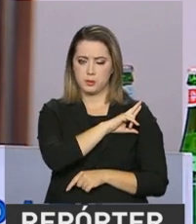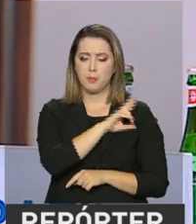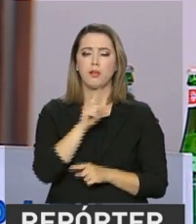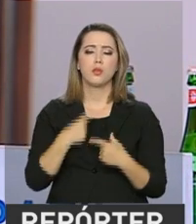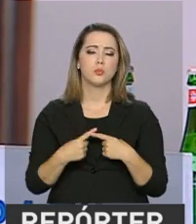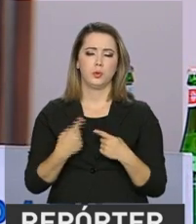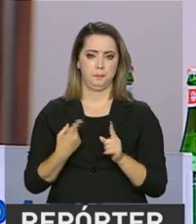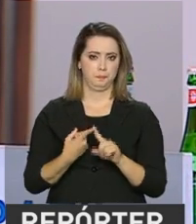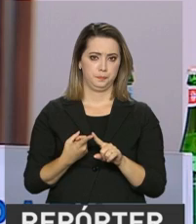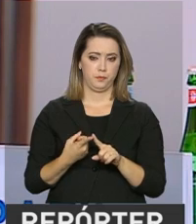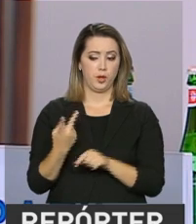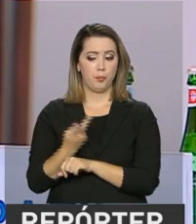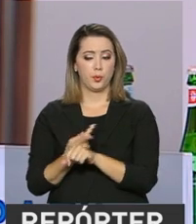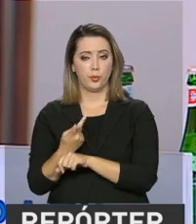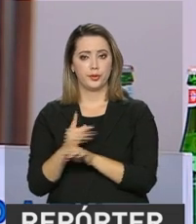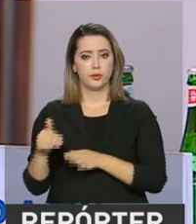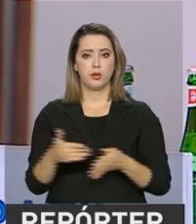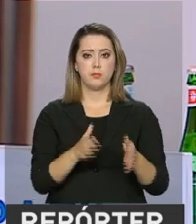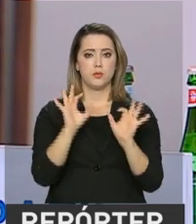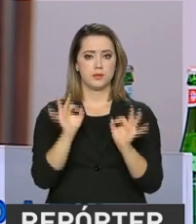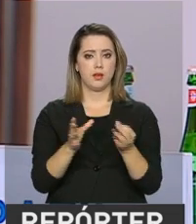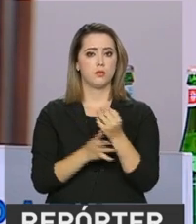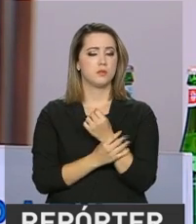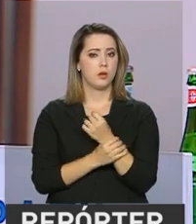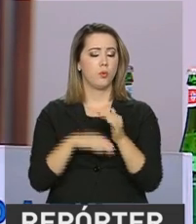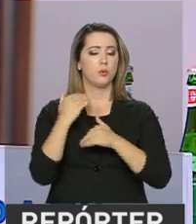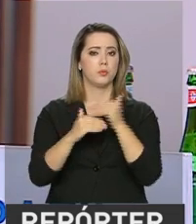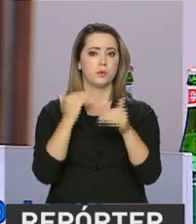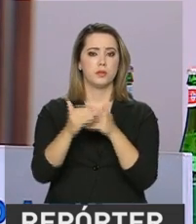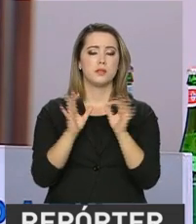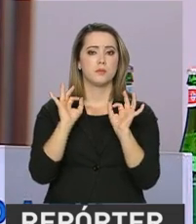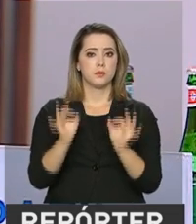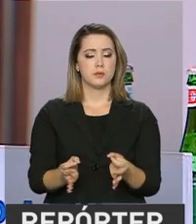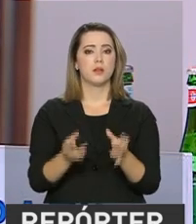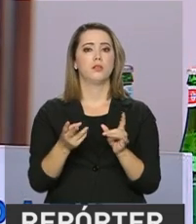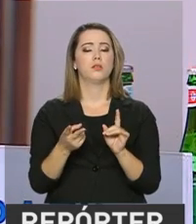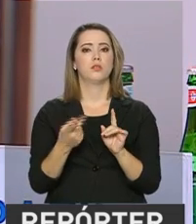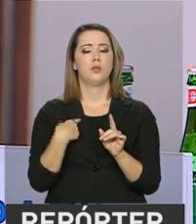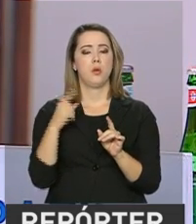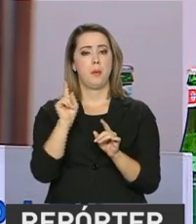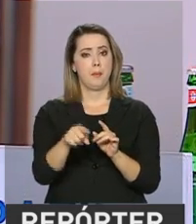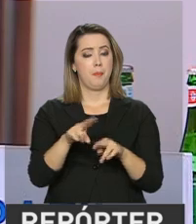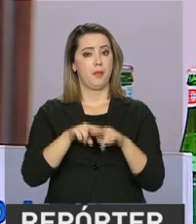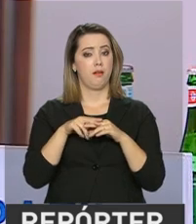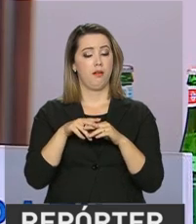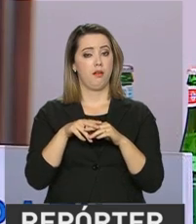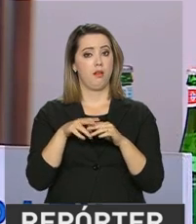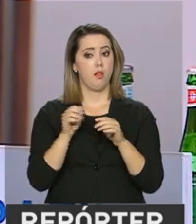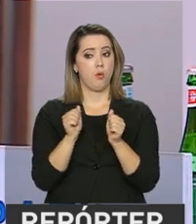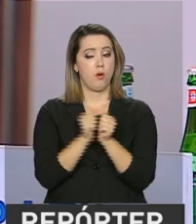Responsabilidade na busca de caminho seguro para o crescimento sustentado, com base sempre no